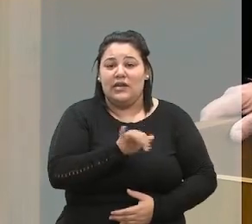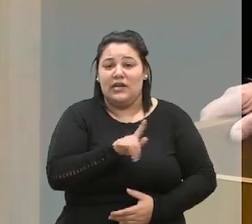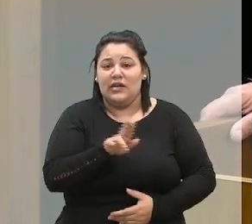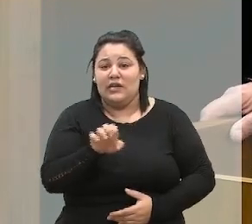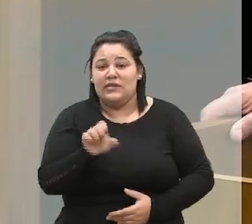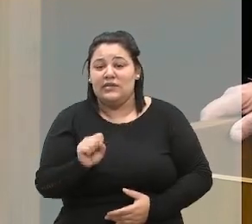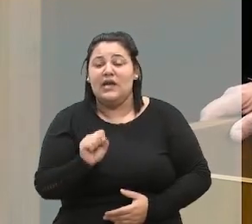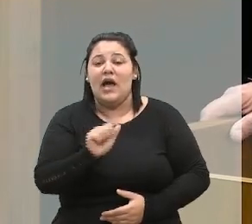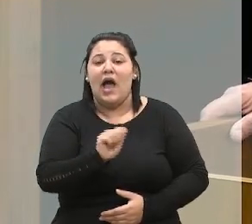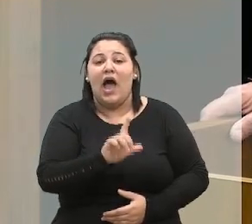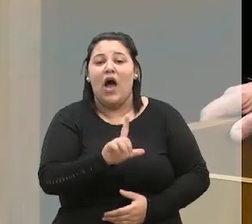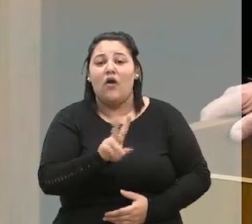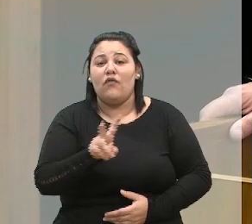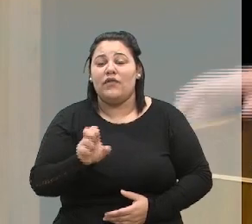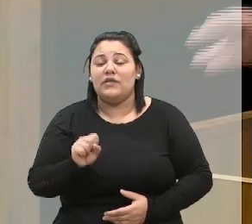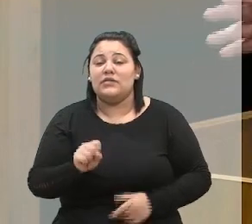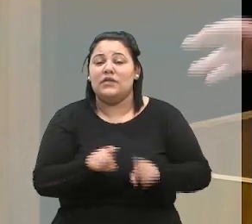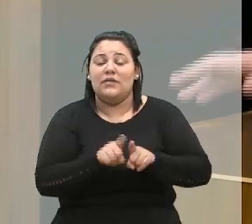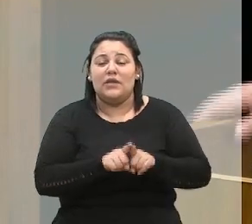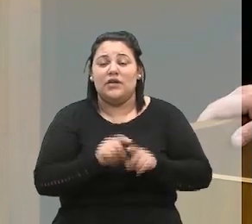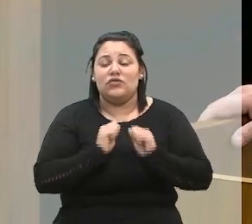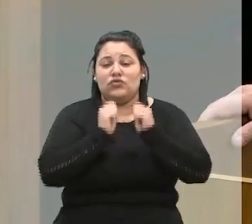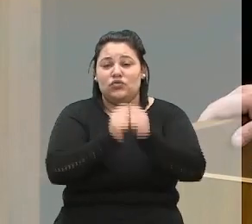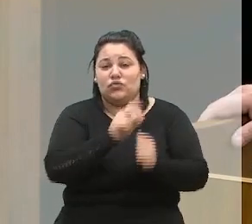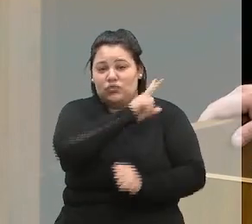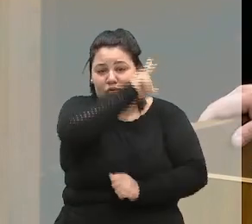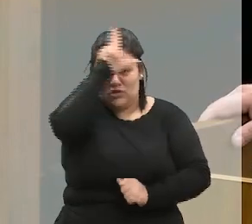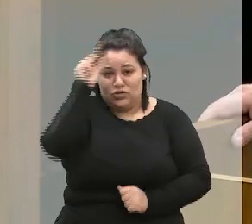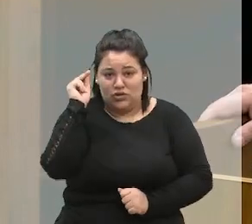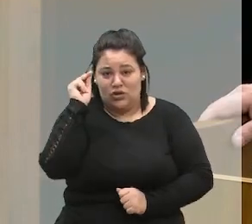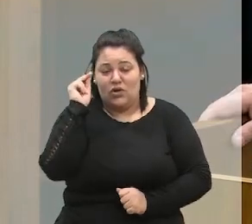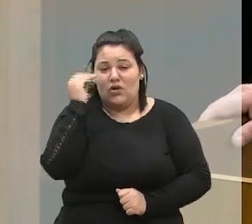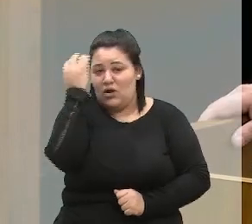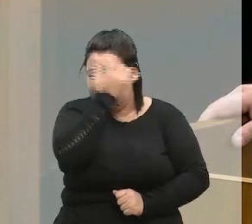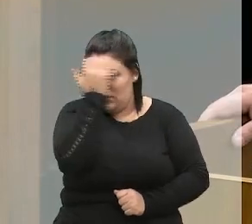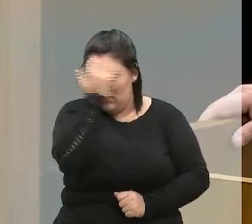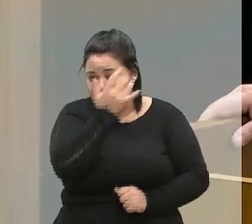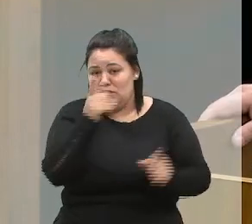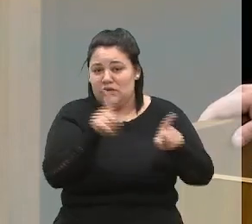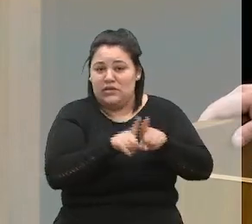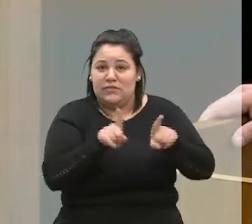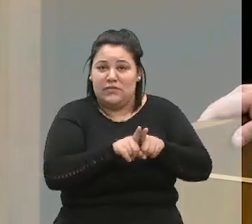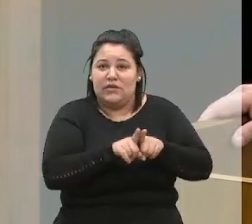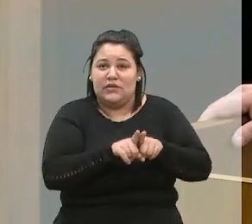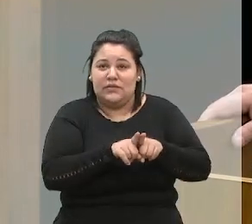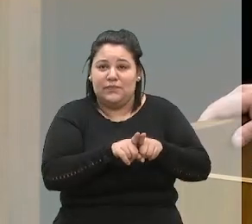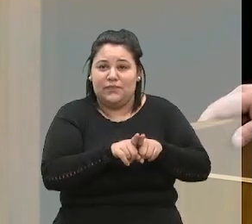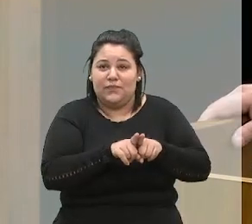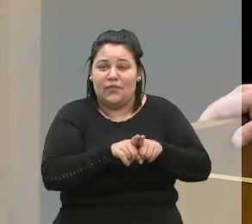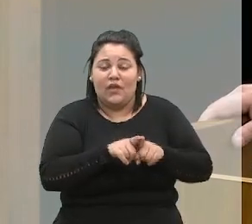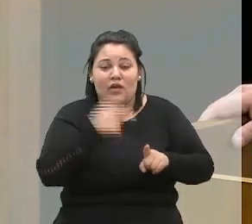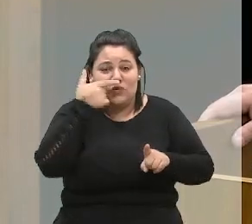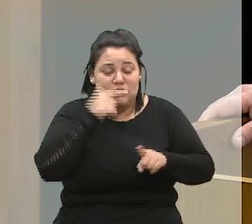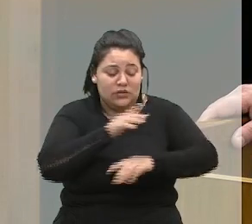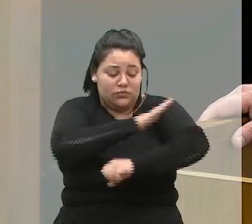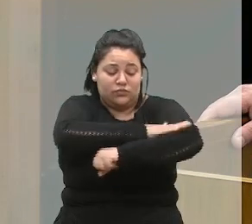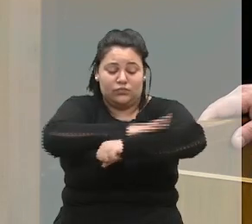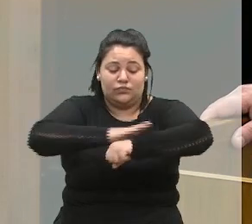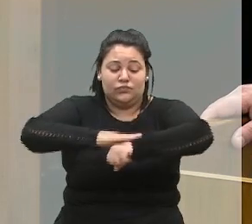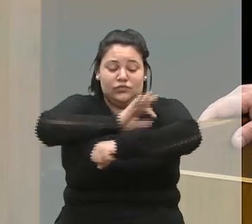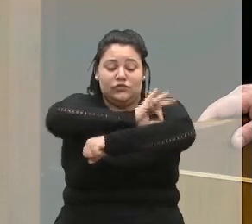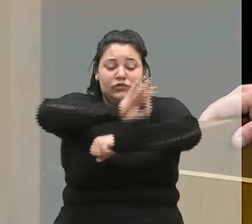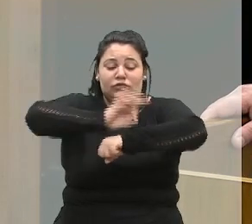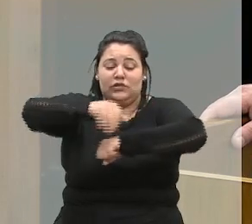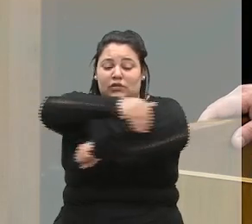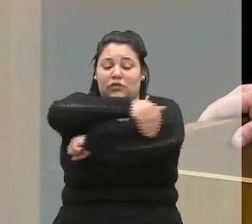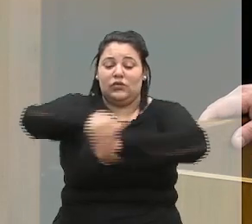conquistamos pelo prefeito agora atual, secretário de Obras, galeria e pavimentação asfáltica de Antônio